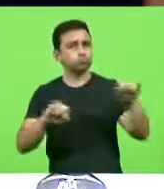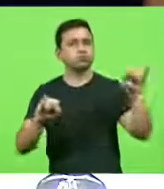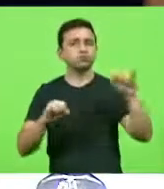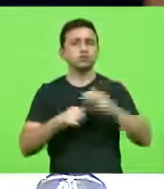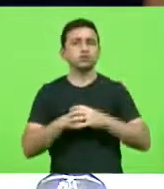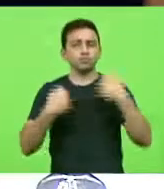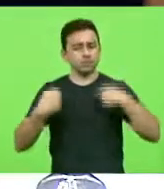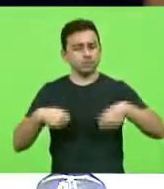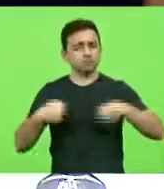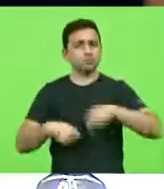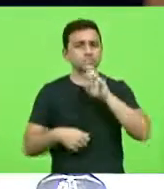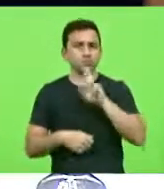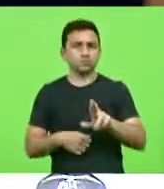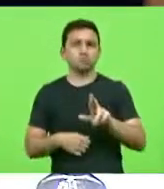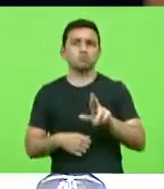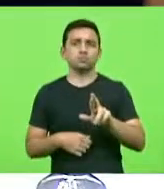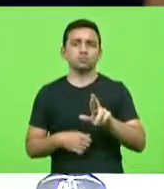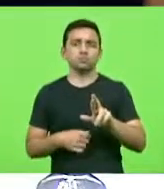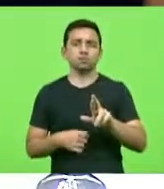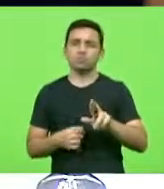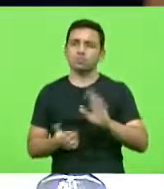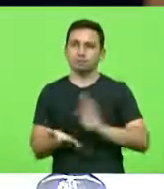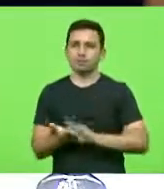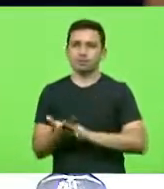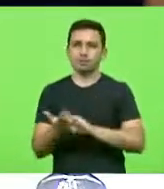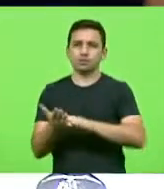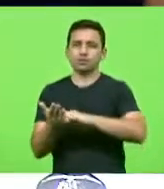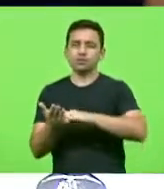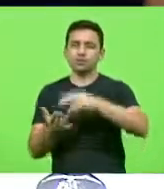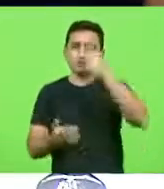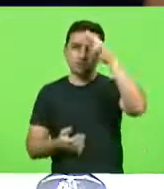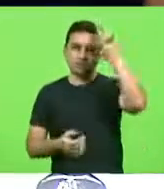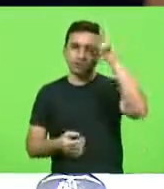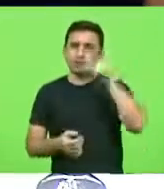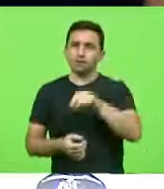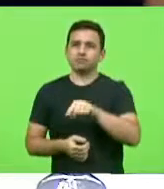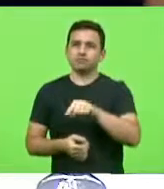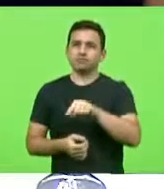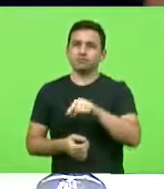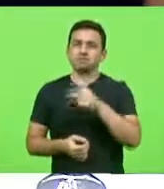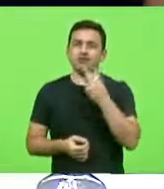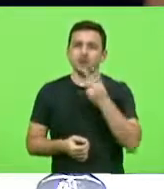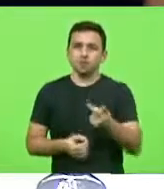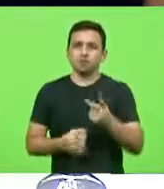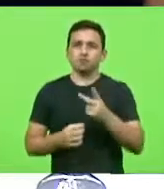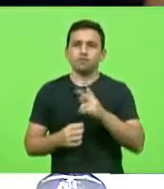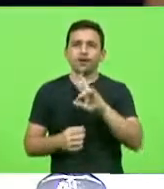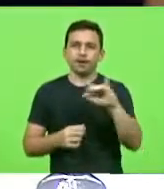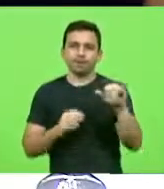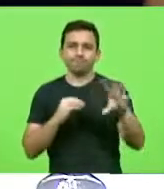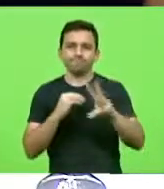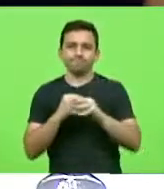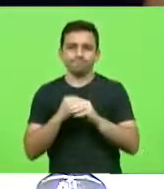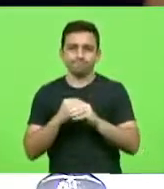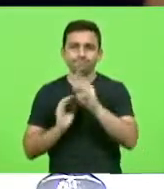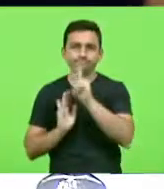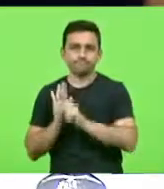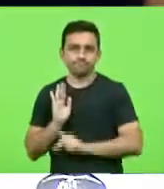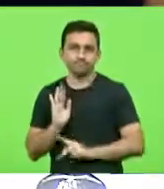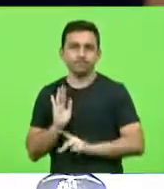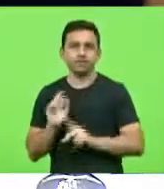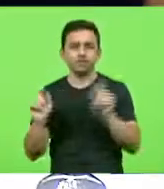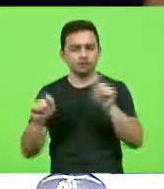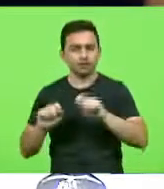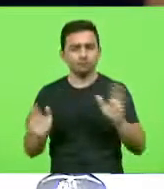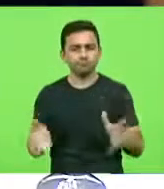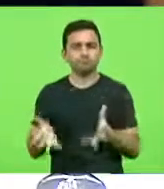esse respaldo, parabenizar o deputado Milton Obos, conversando com ele, ele iria fazer essa emenda que agrega valor no projeto que